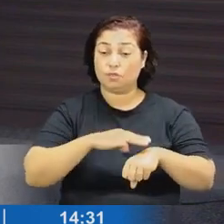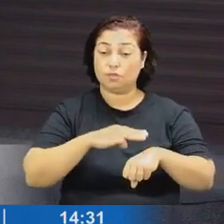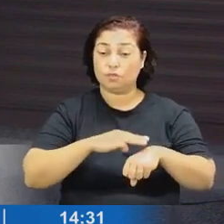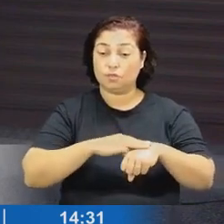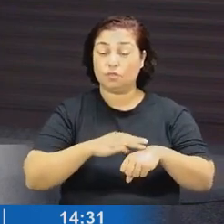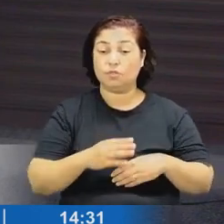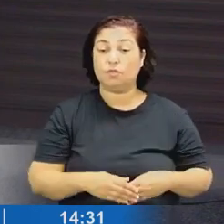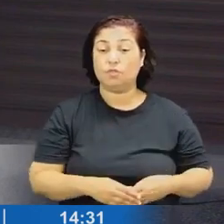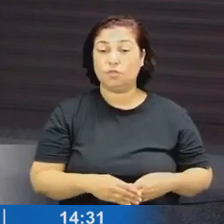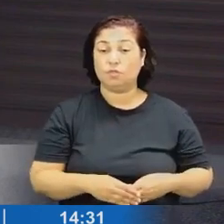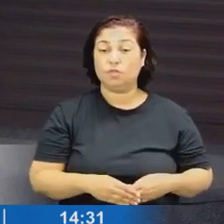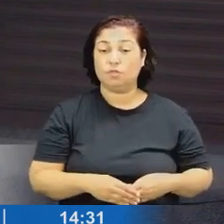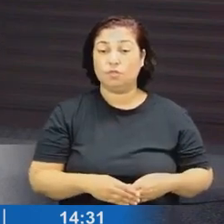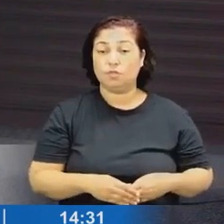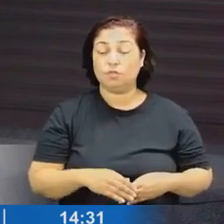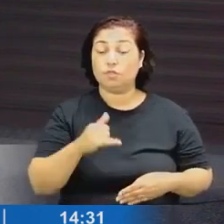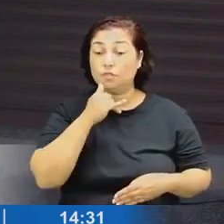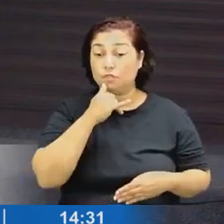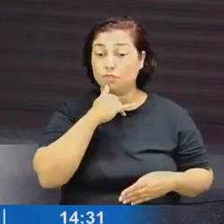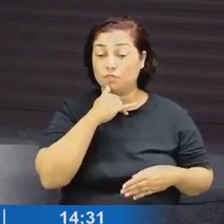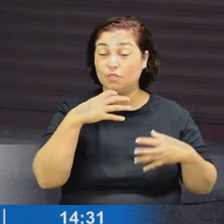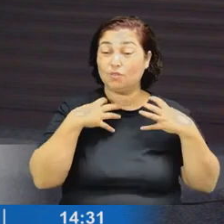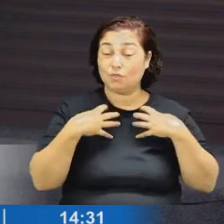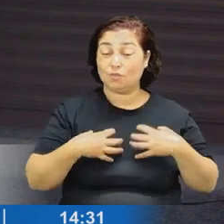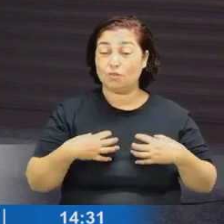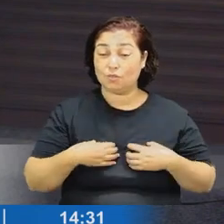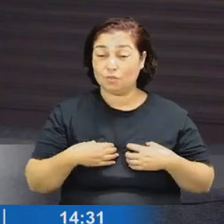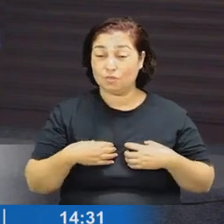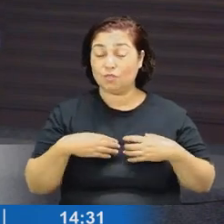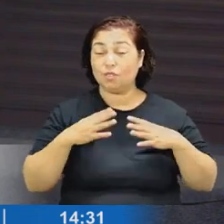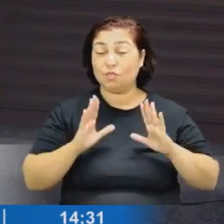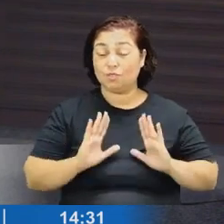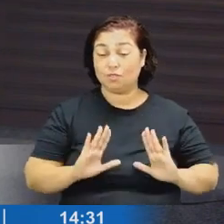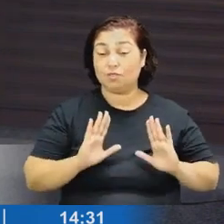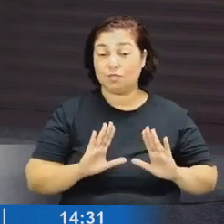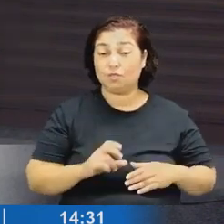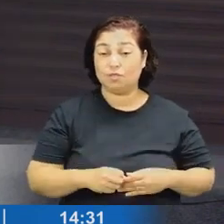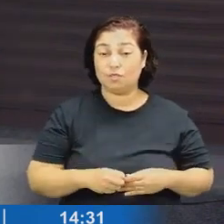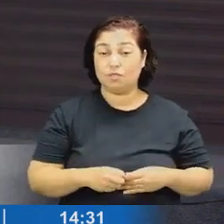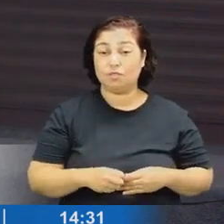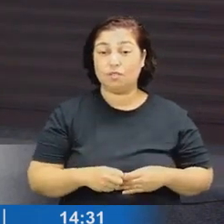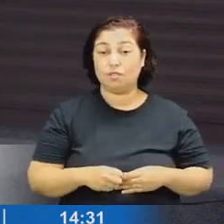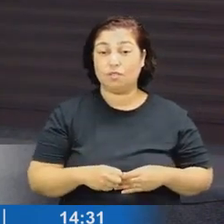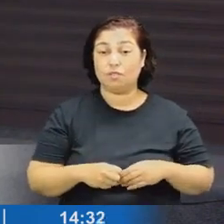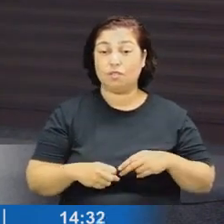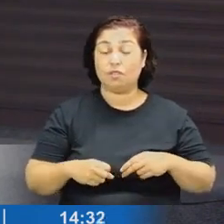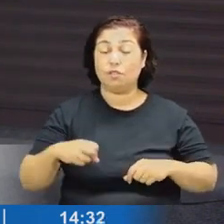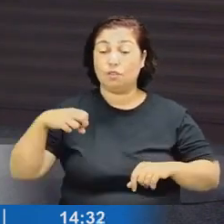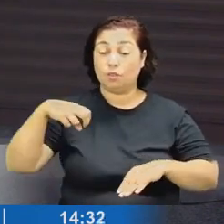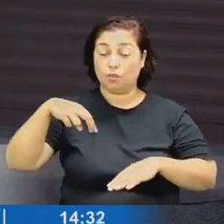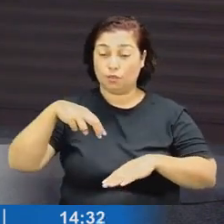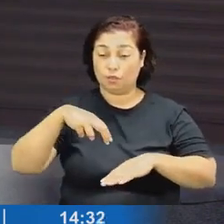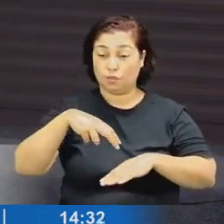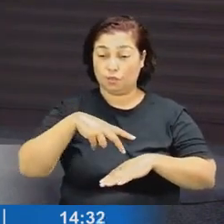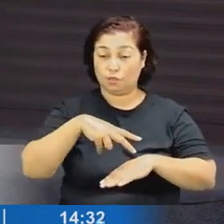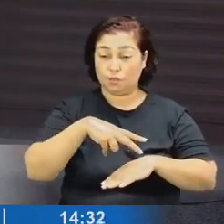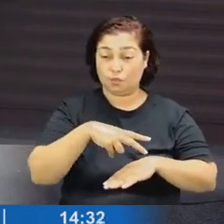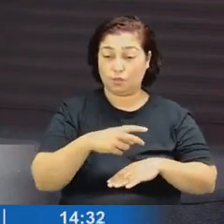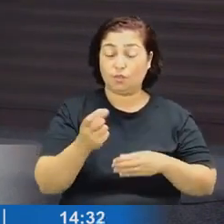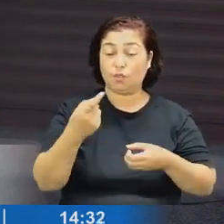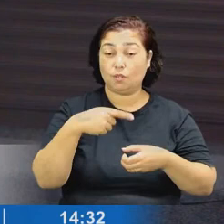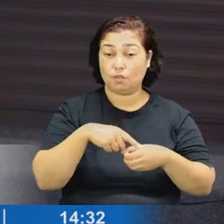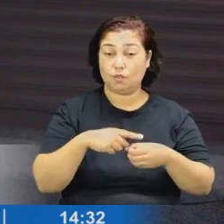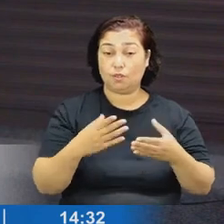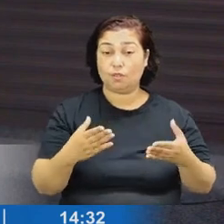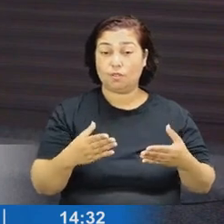estou indignado com o meu corpo ele não acompanha mais fui dar um tiro para voltar um tiro na corrida assim com intensidade para voltar para marcação